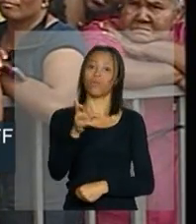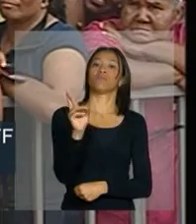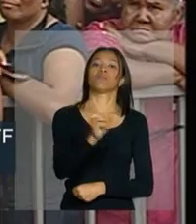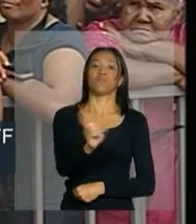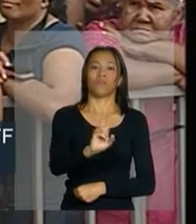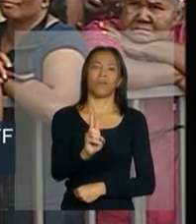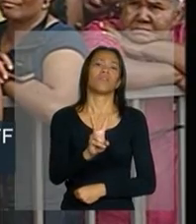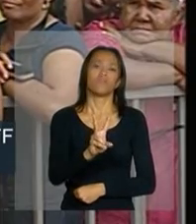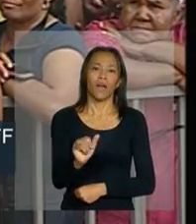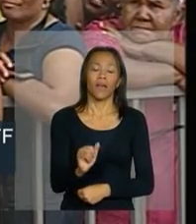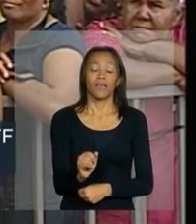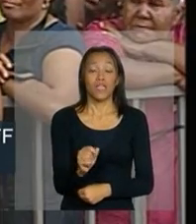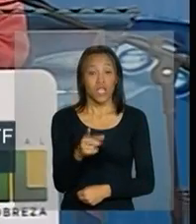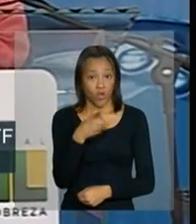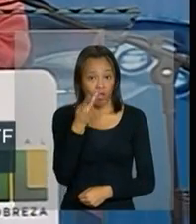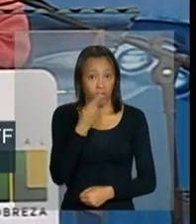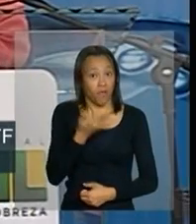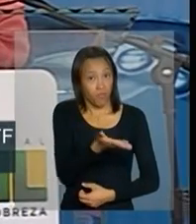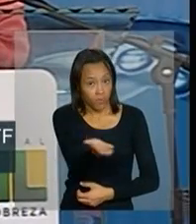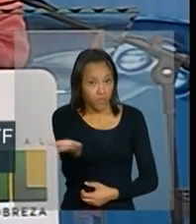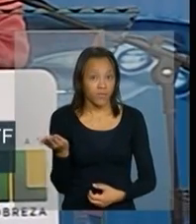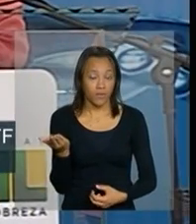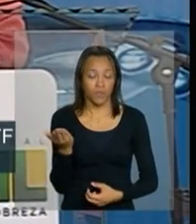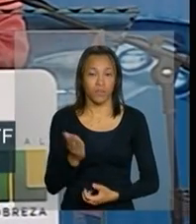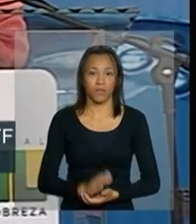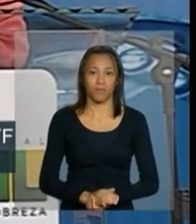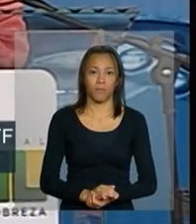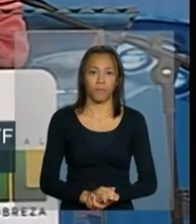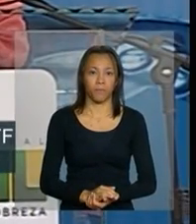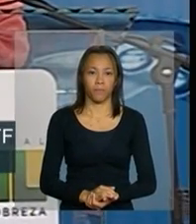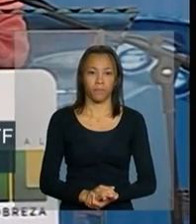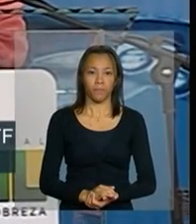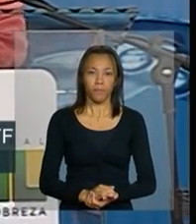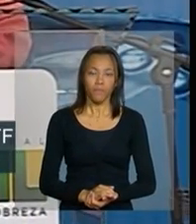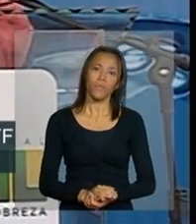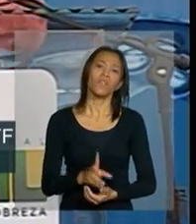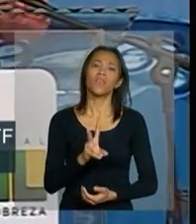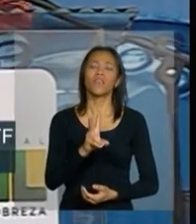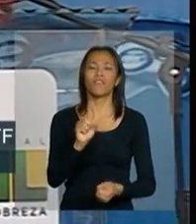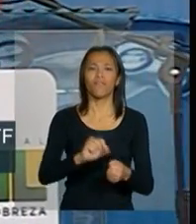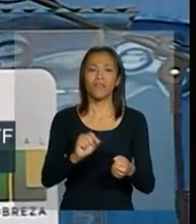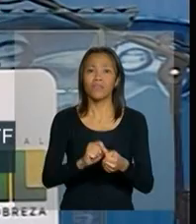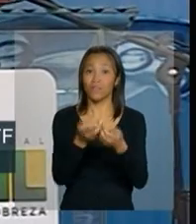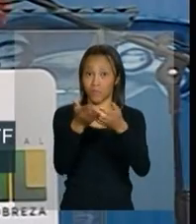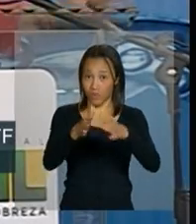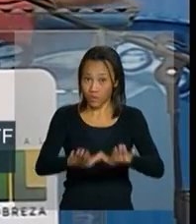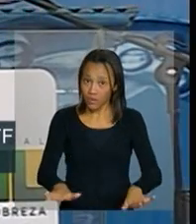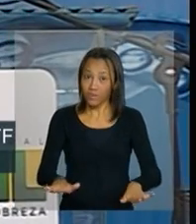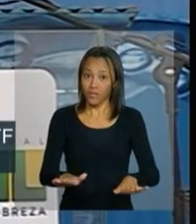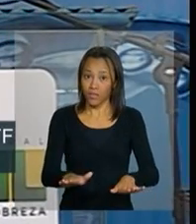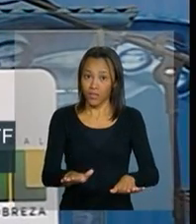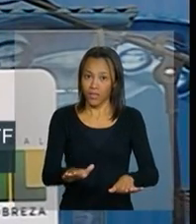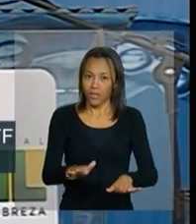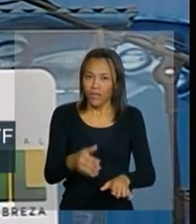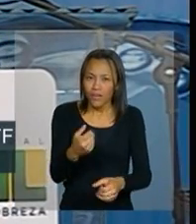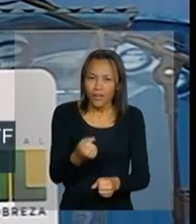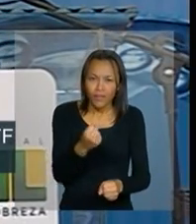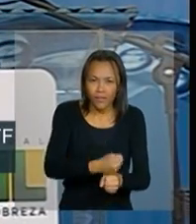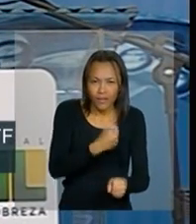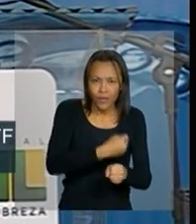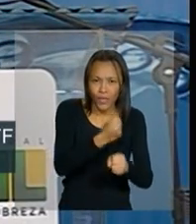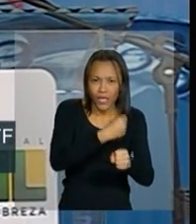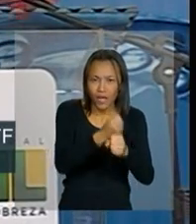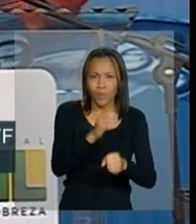E eu quero dizer para vocês que, fazendo isso, criando as